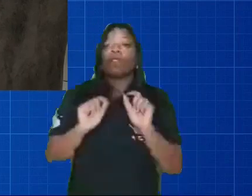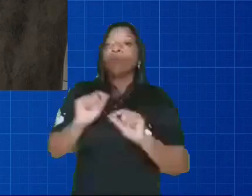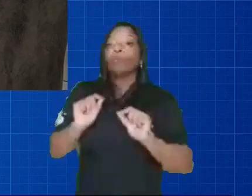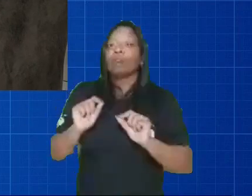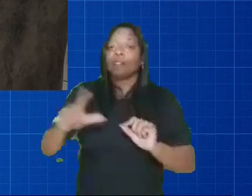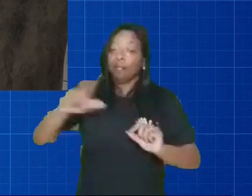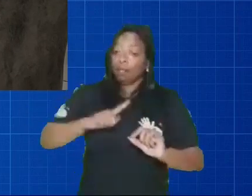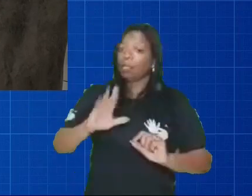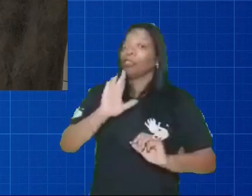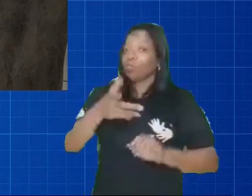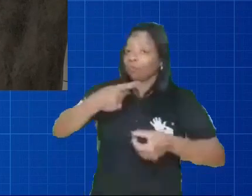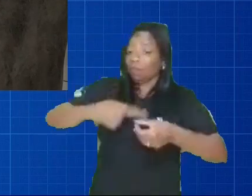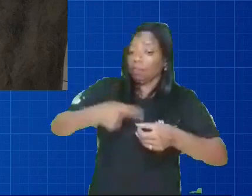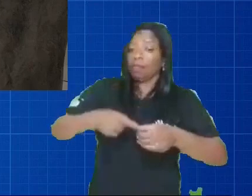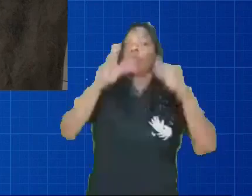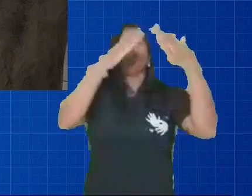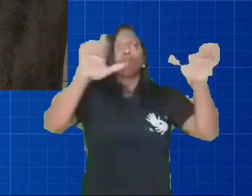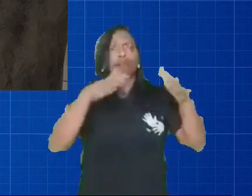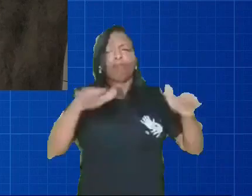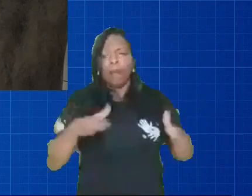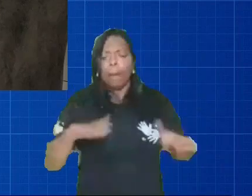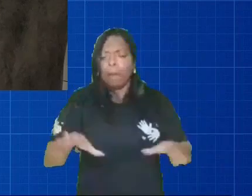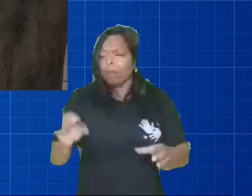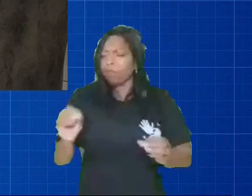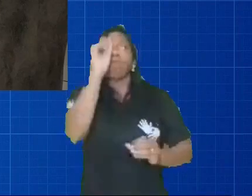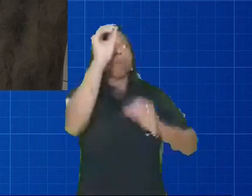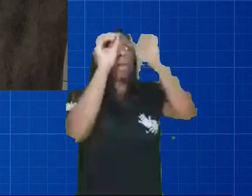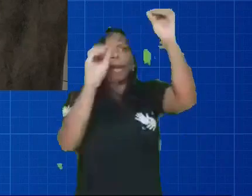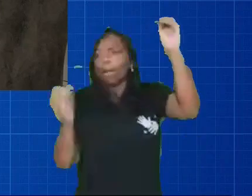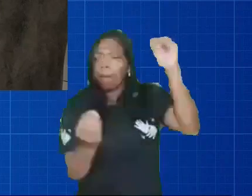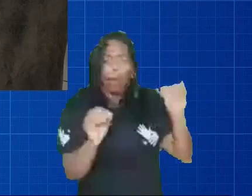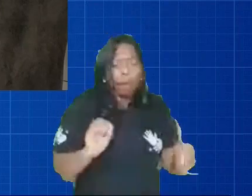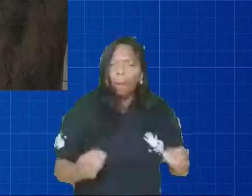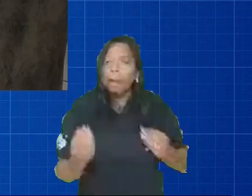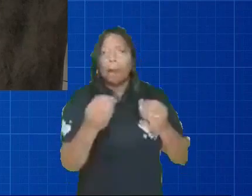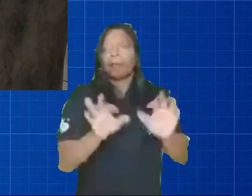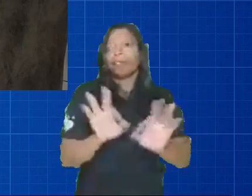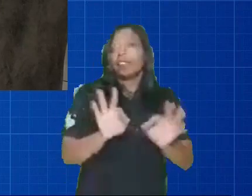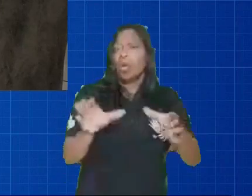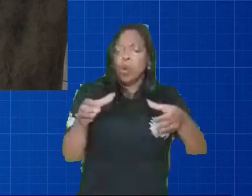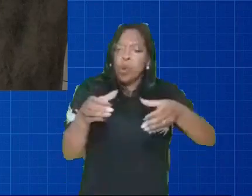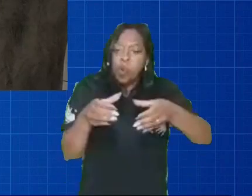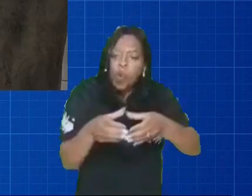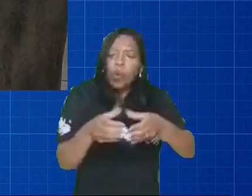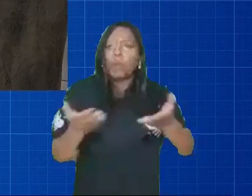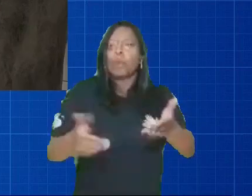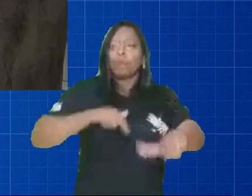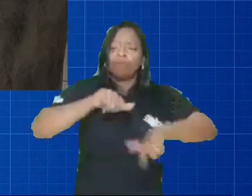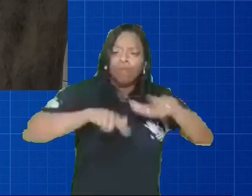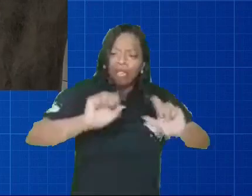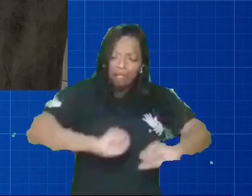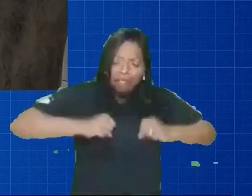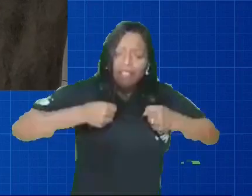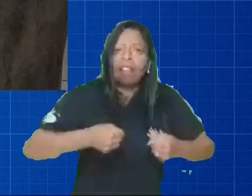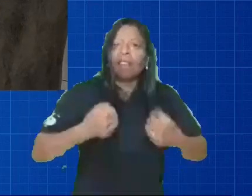né, de se colocar, de se organizar, de organizar uma equipe, de organizar uma estrutura Porque isso